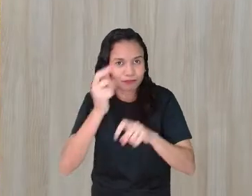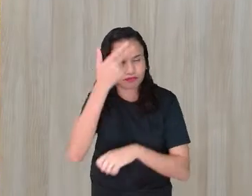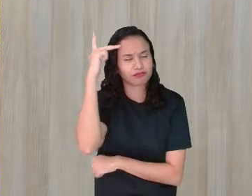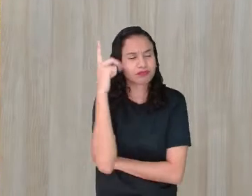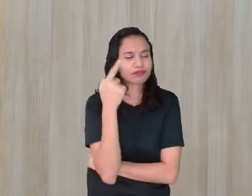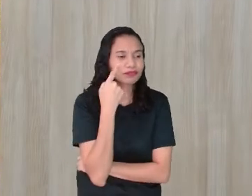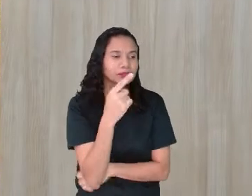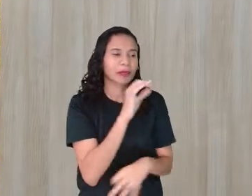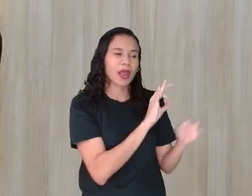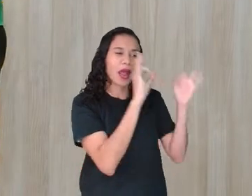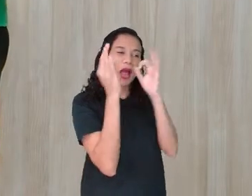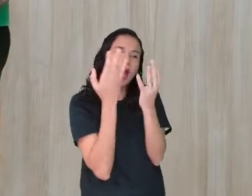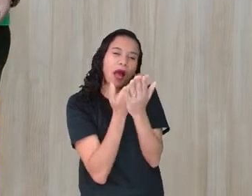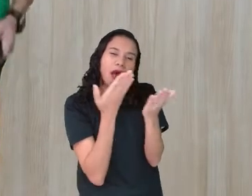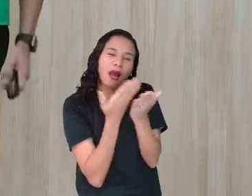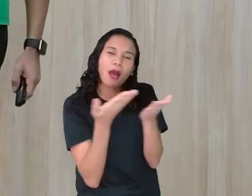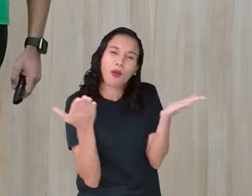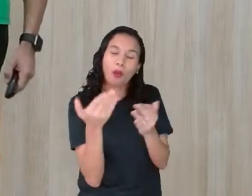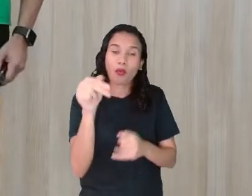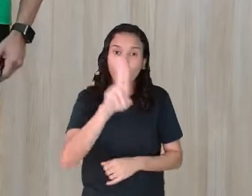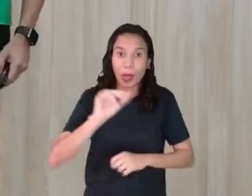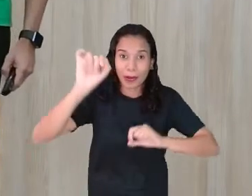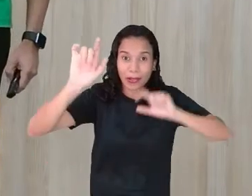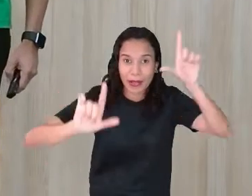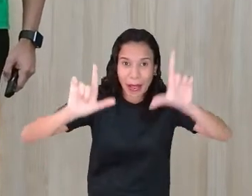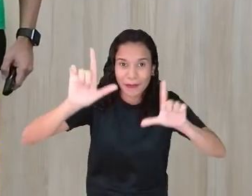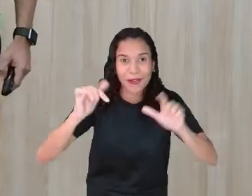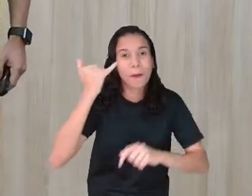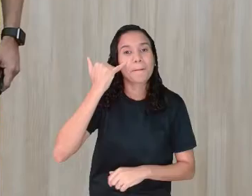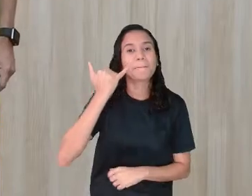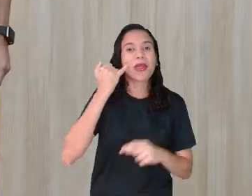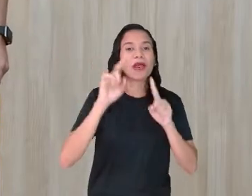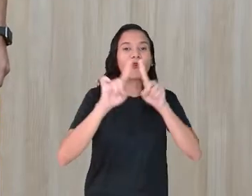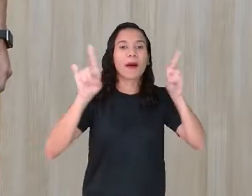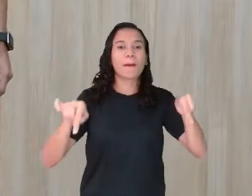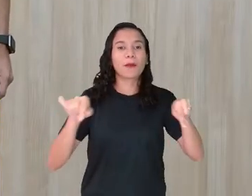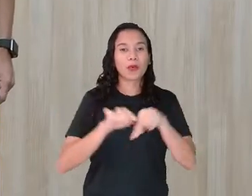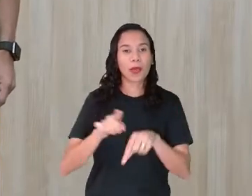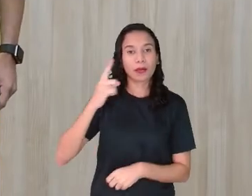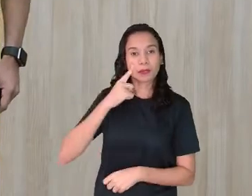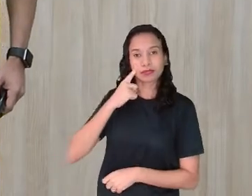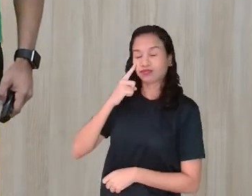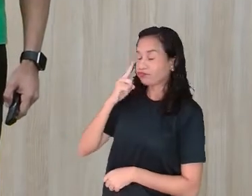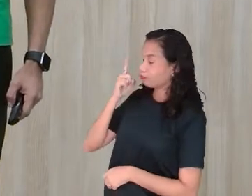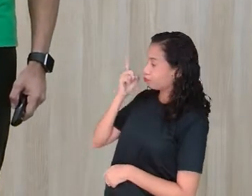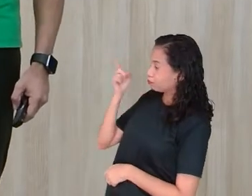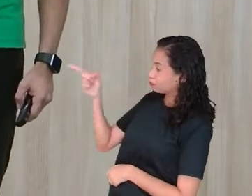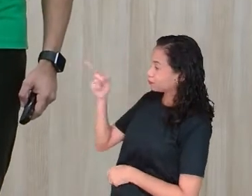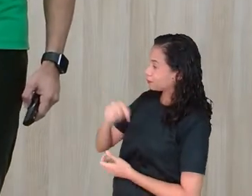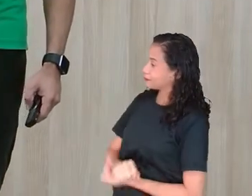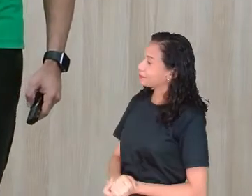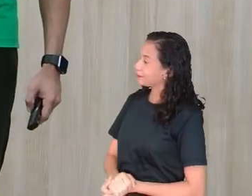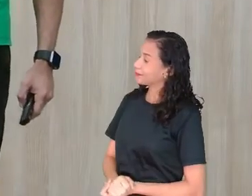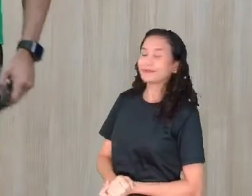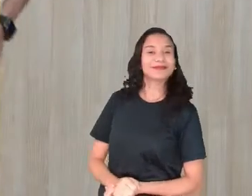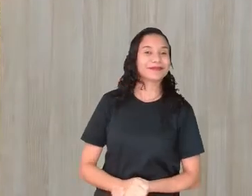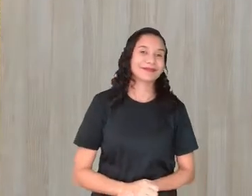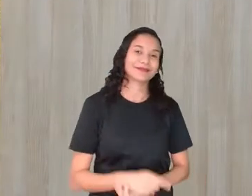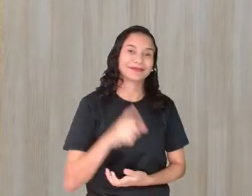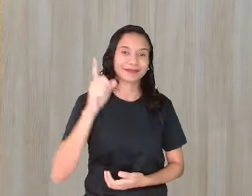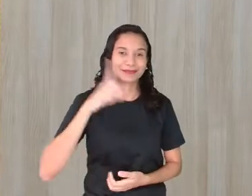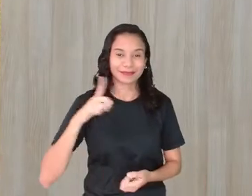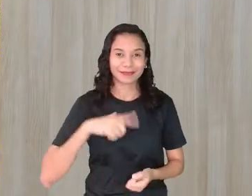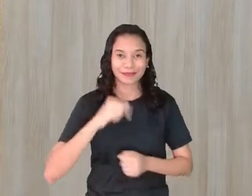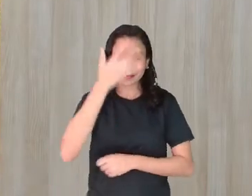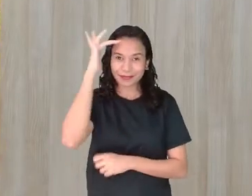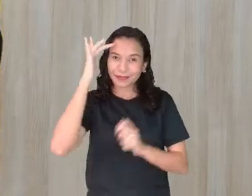está assistindo essa aula aí através da TV, o Billy Jean vai colocar aí 2 QR Codes que vai aparecer aí, já está aparecendo na